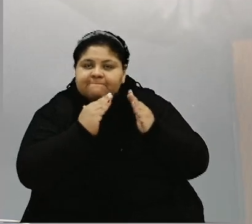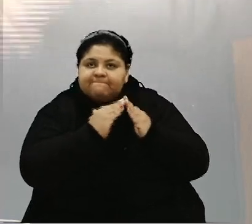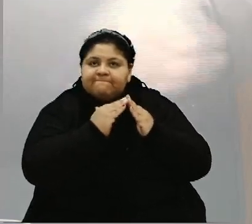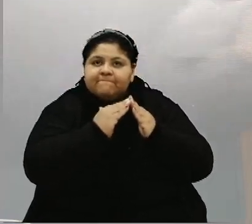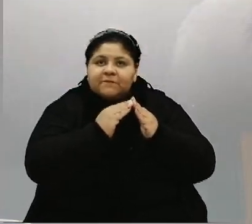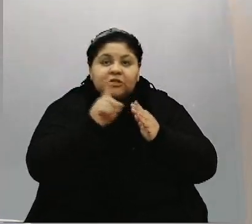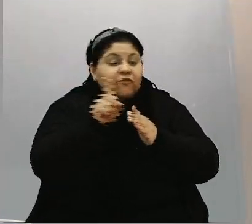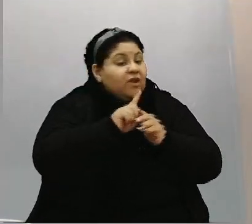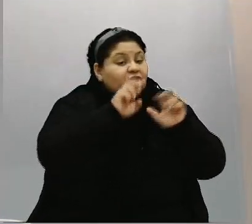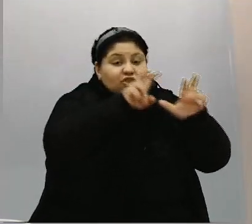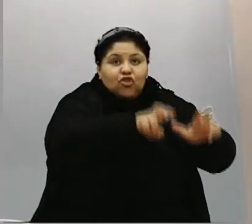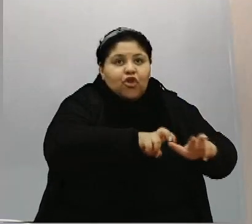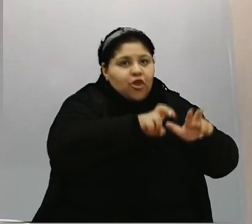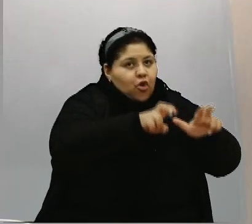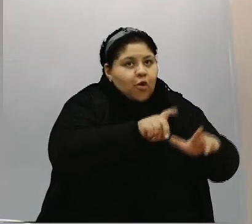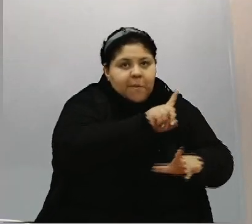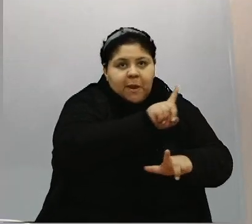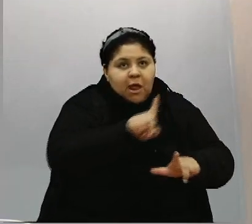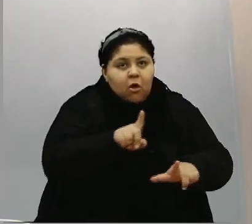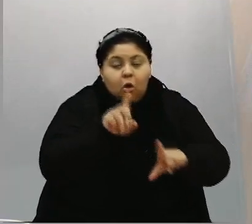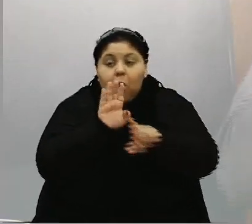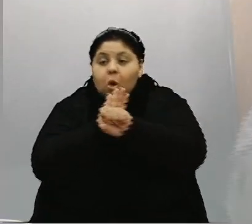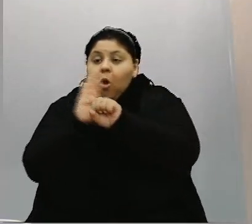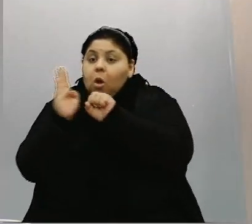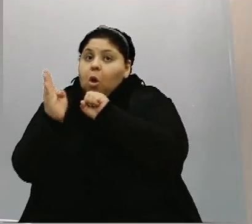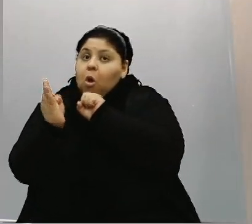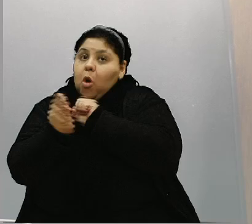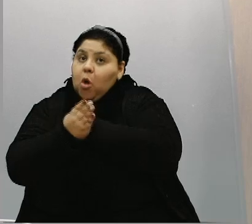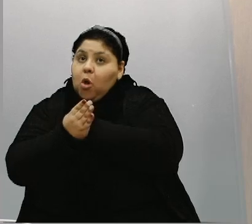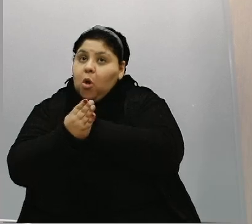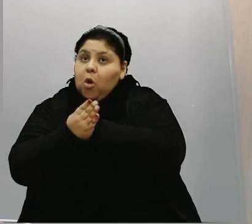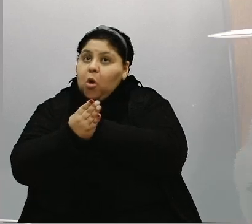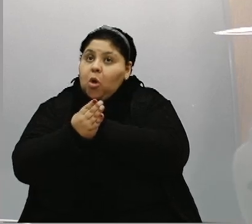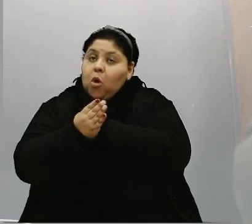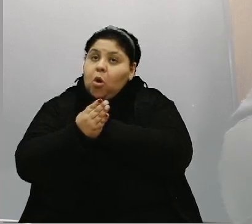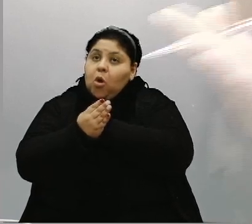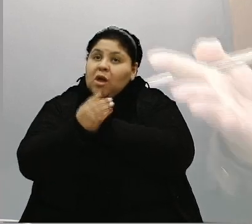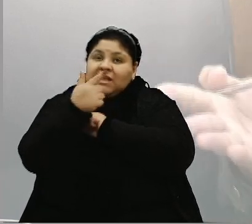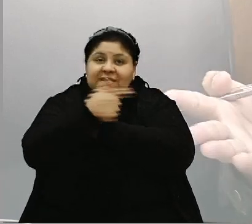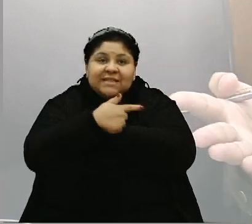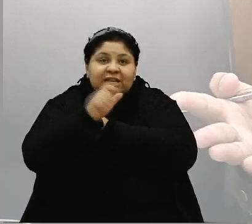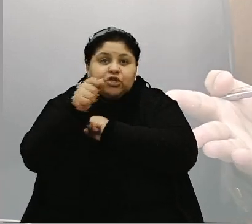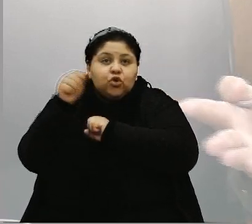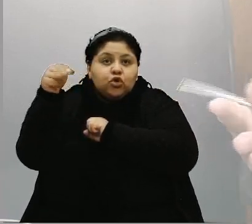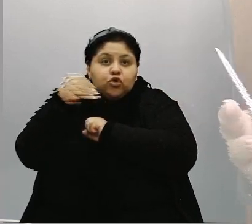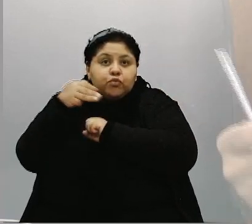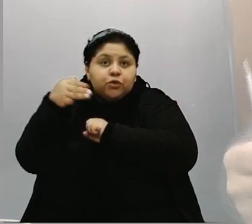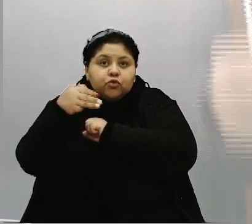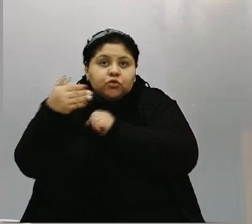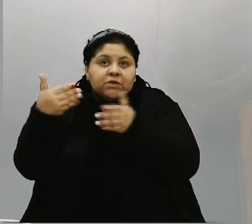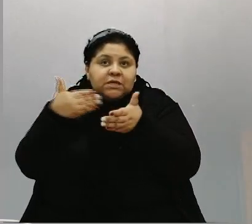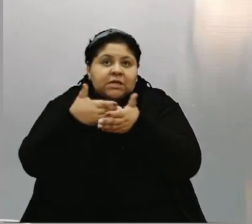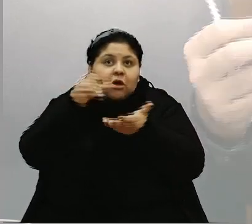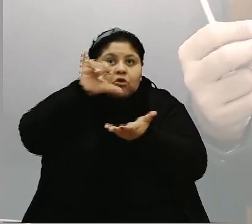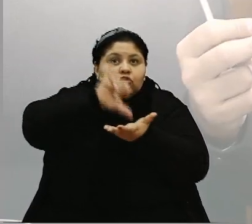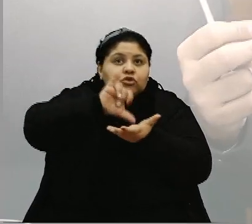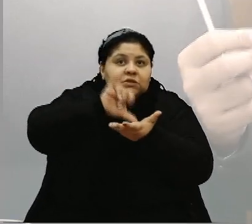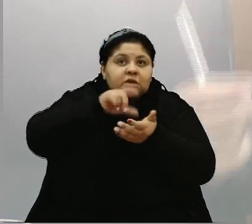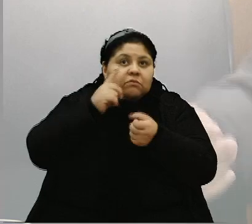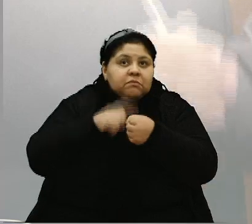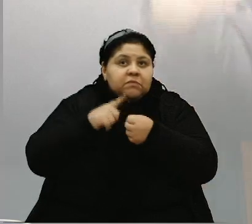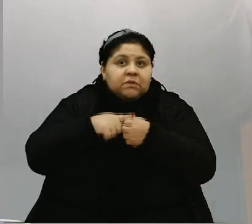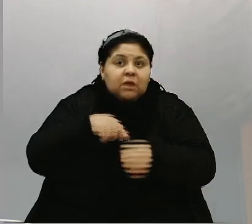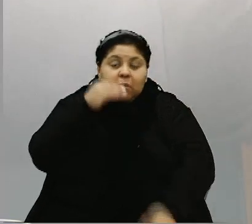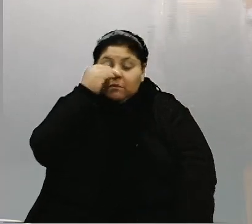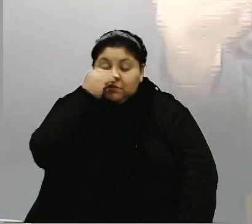interior, nós estamos falando de um bairro que quanto dá o Monte Carmelo aqui de centro da cidade? 7, 8 minutos, 10 se não tiver trânsito. Então é um absurdo,